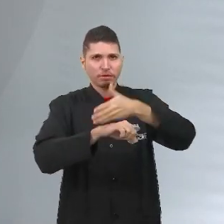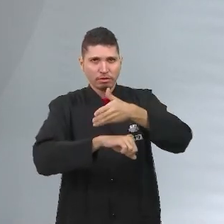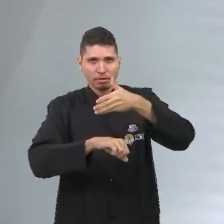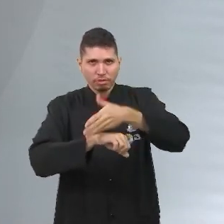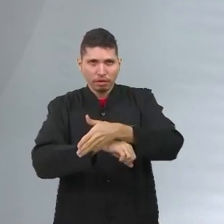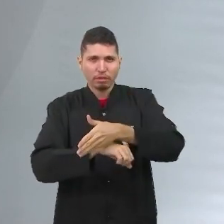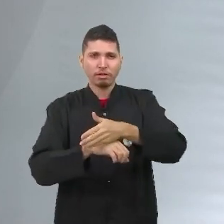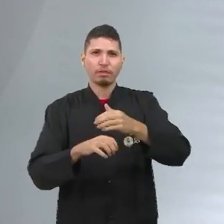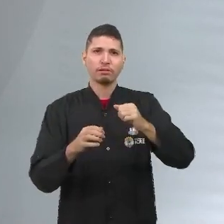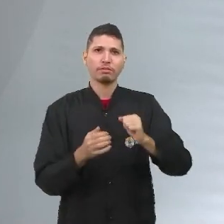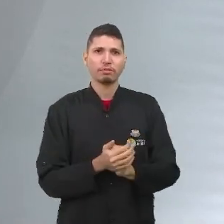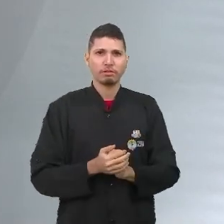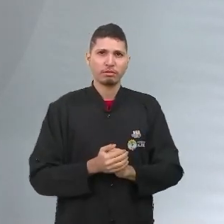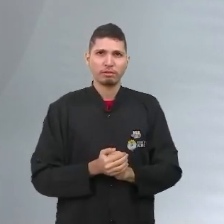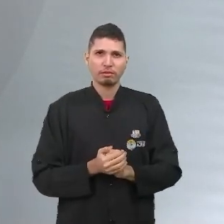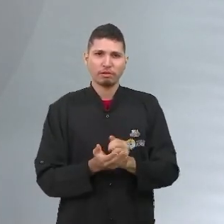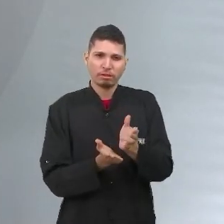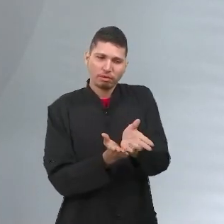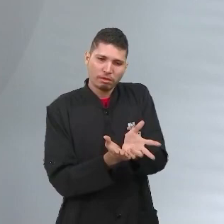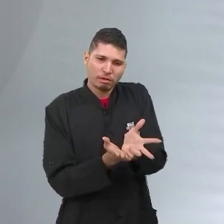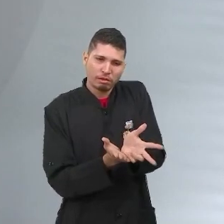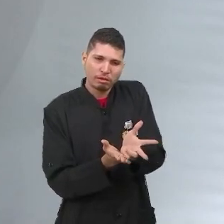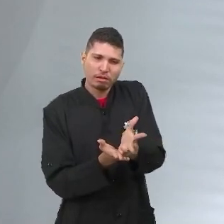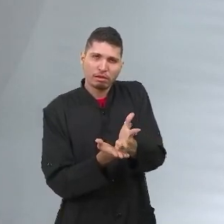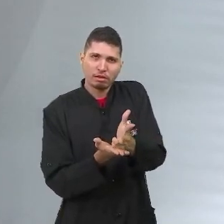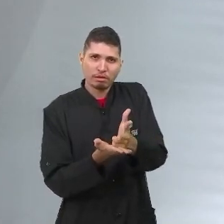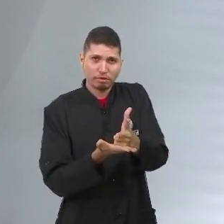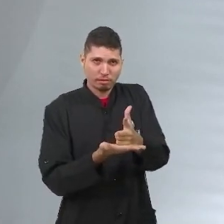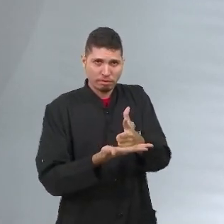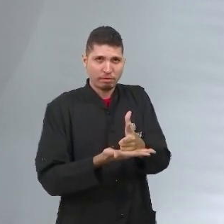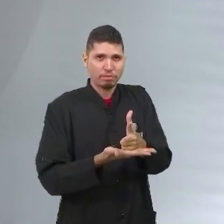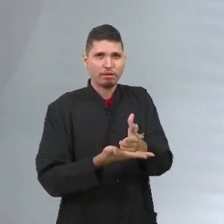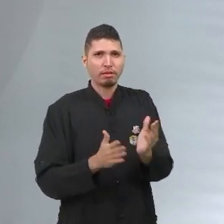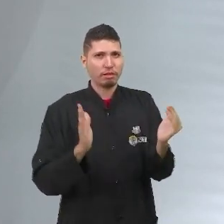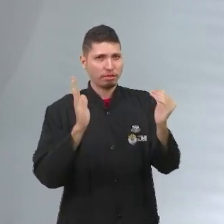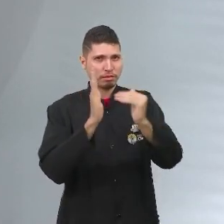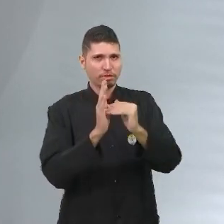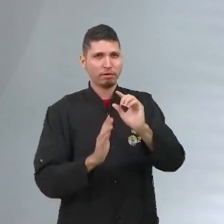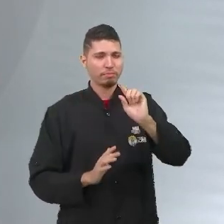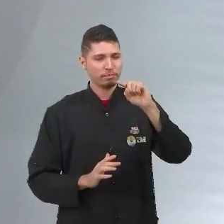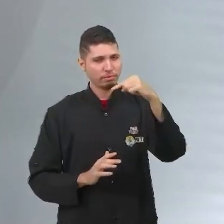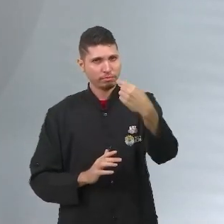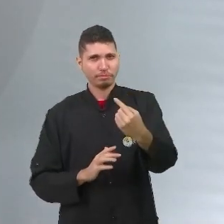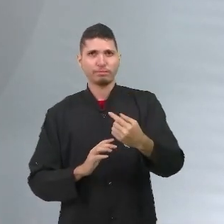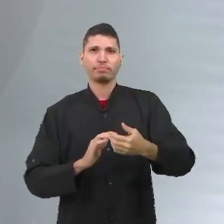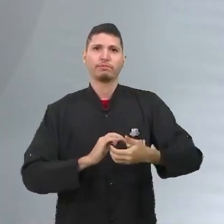do SEMEAC. E muito obrigada pela participação de vocês e até a próxima.